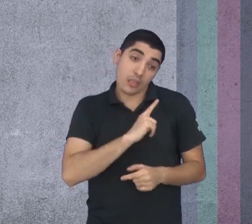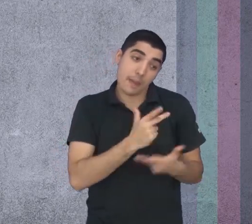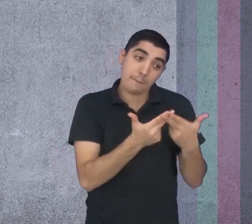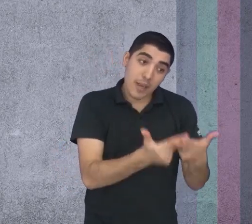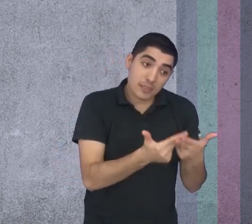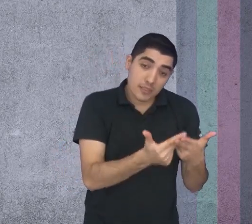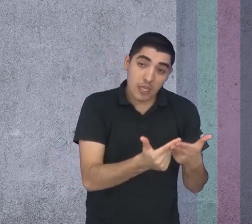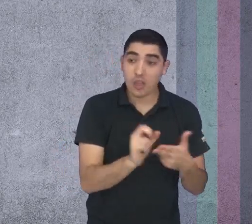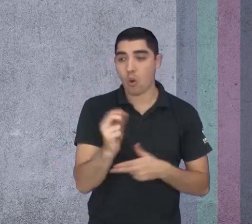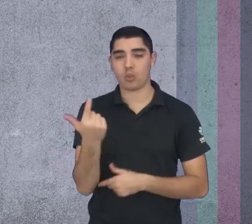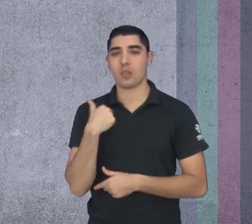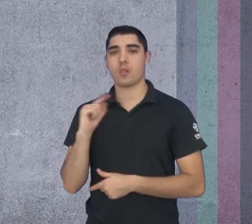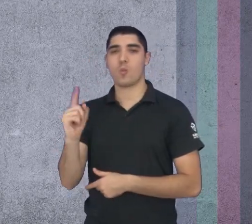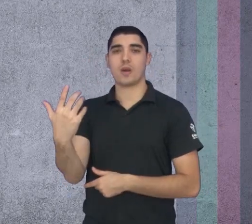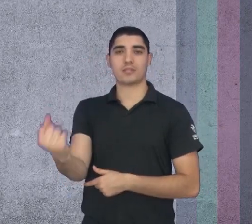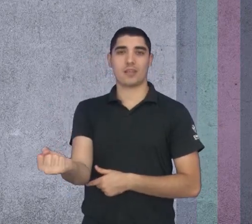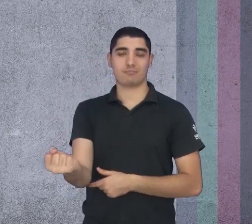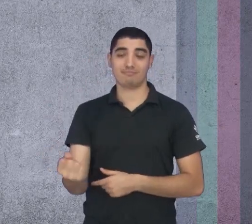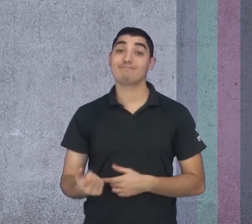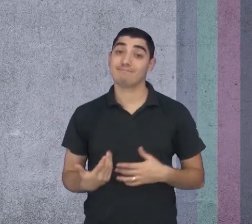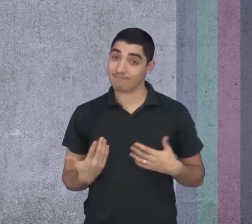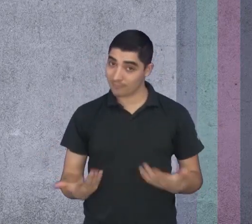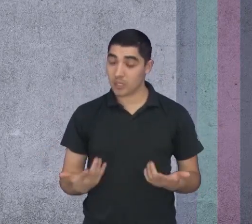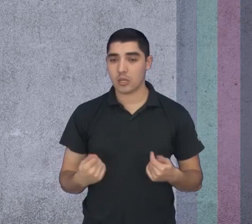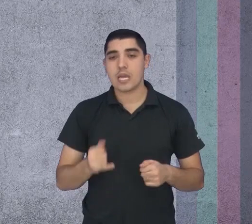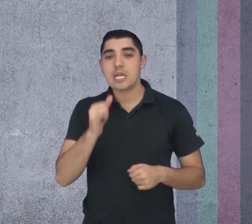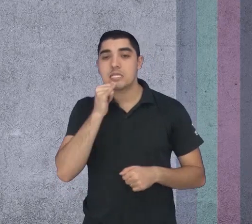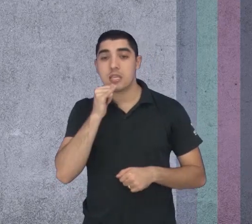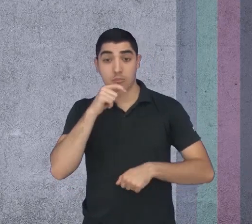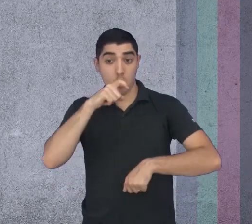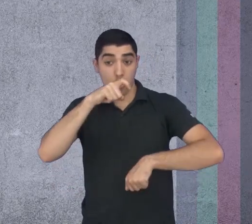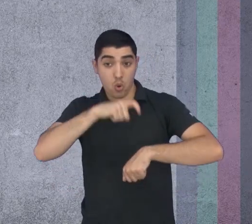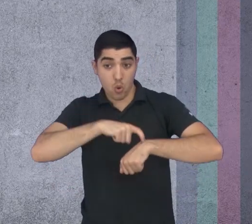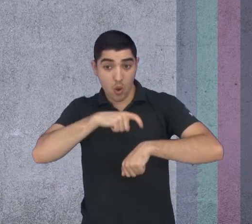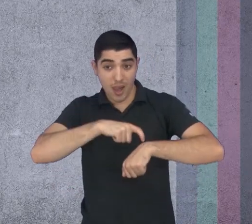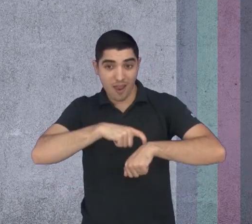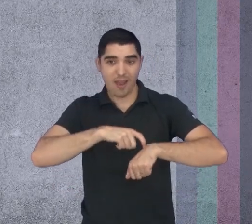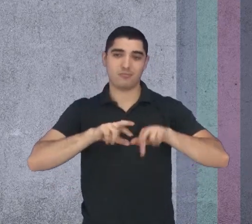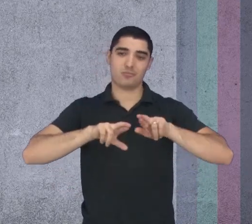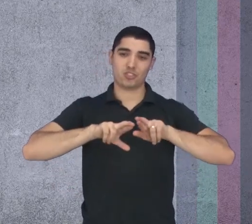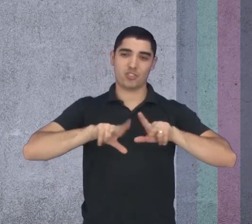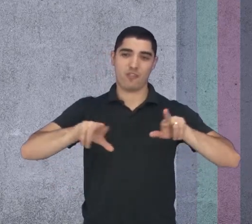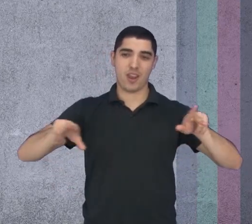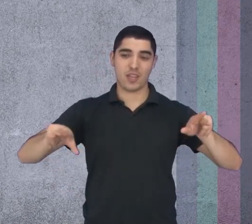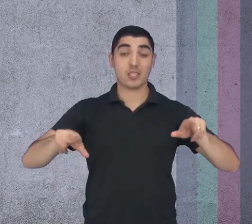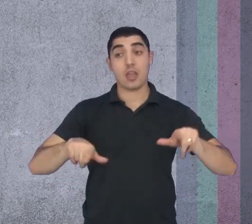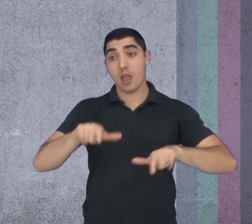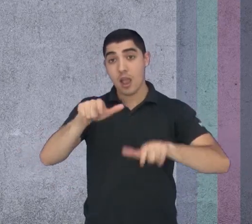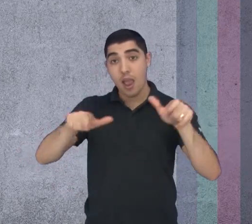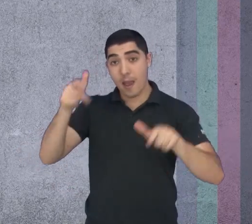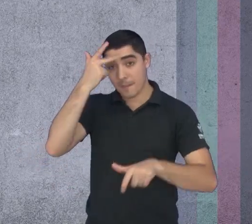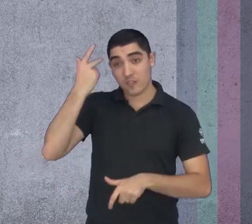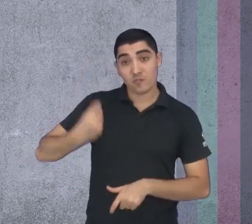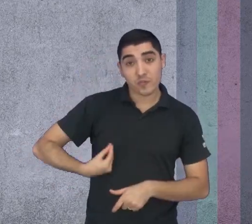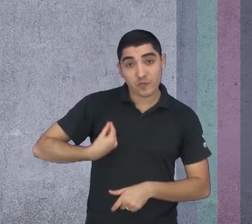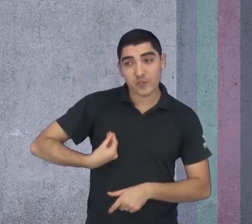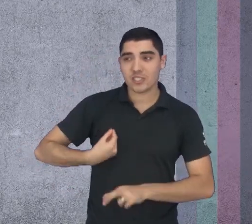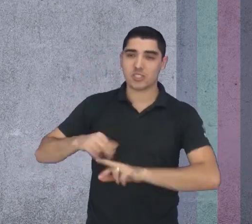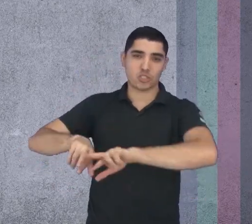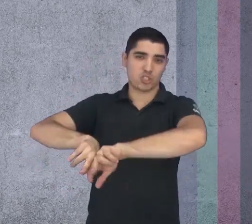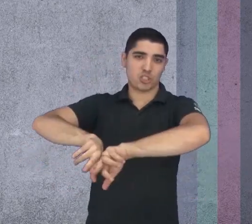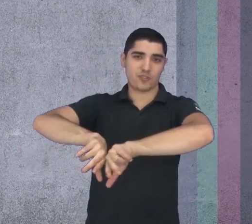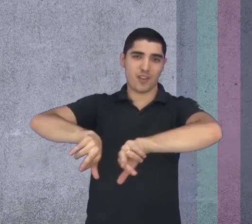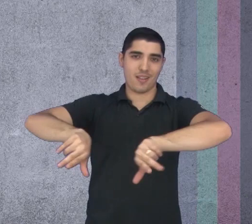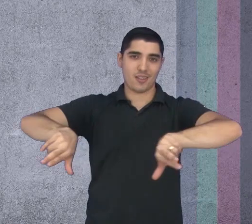coisas. Então, para mim, essa questão do bom senso. Os horários são diferentes, as formas de convivência são diferentes, né? Então,